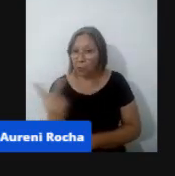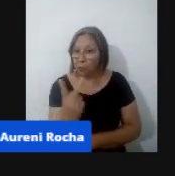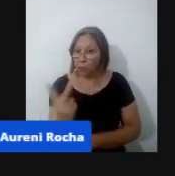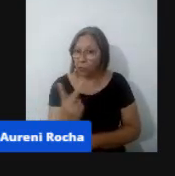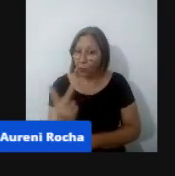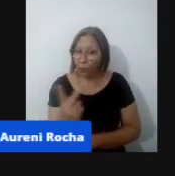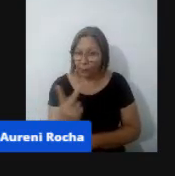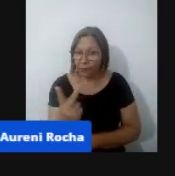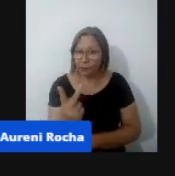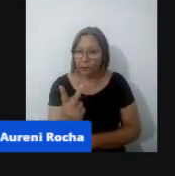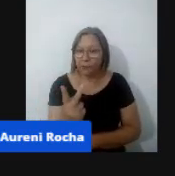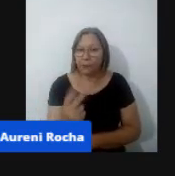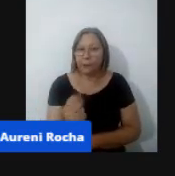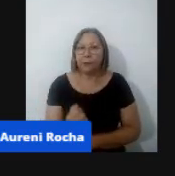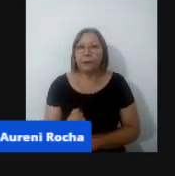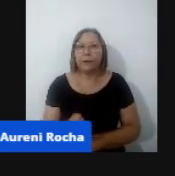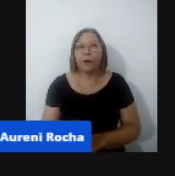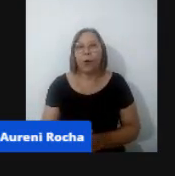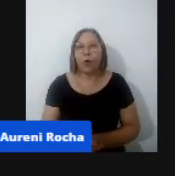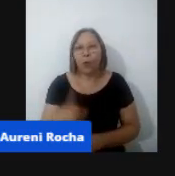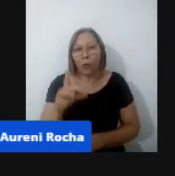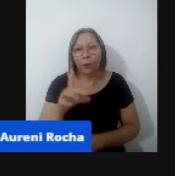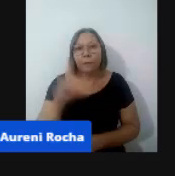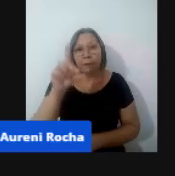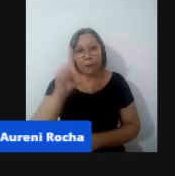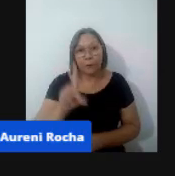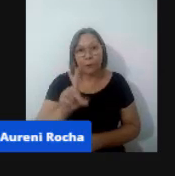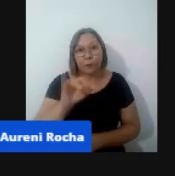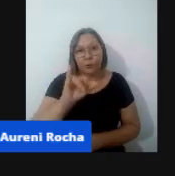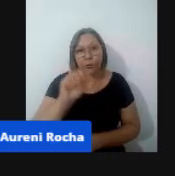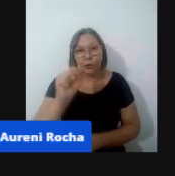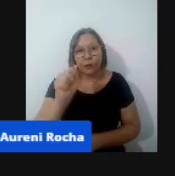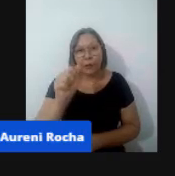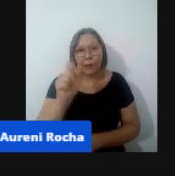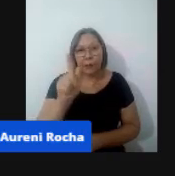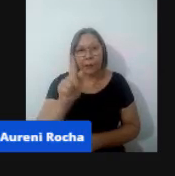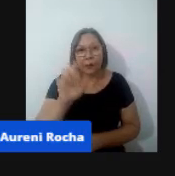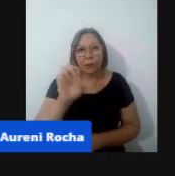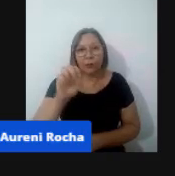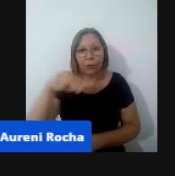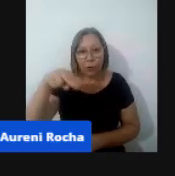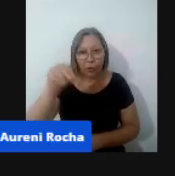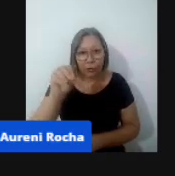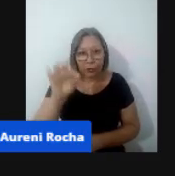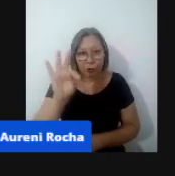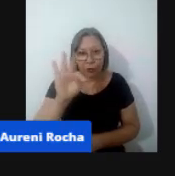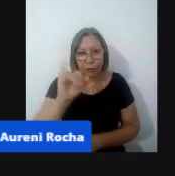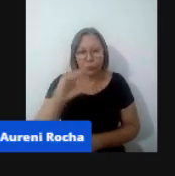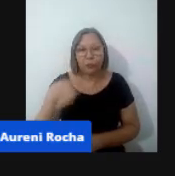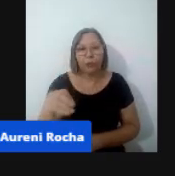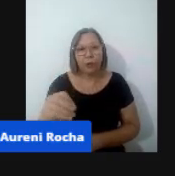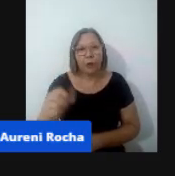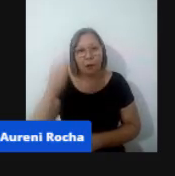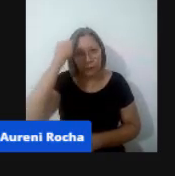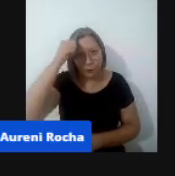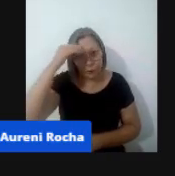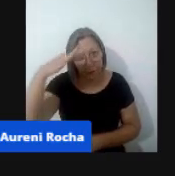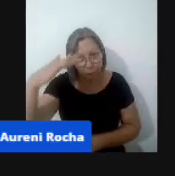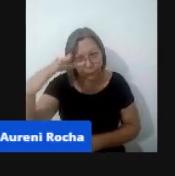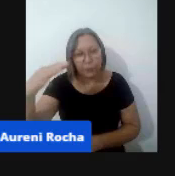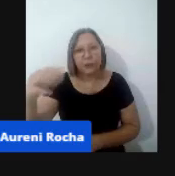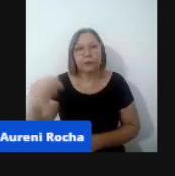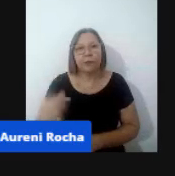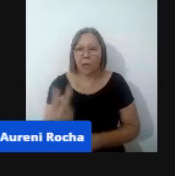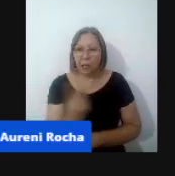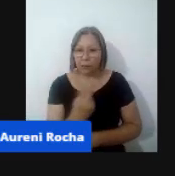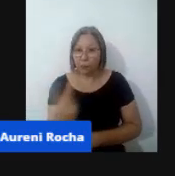exemplo, com diagnóstico do transtorno do espectro autista, eu não tenho para essas 2 crianças